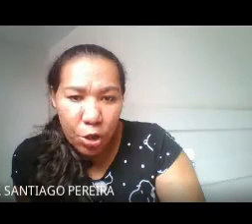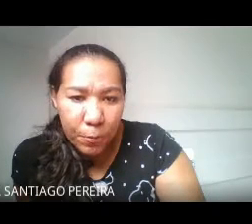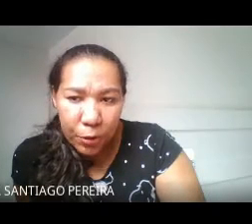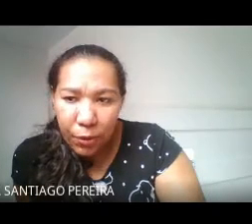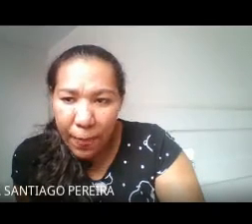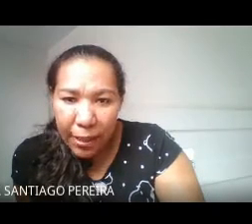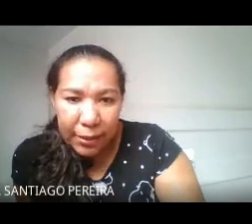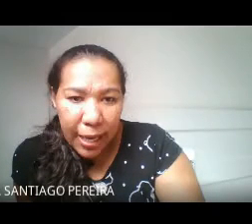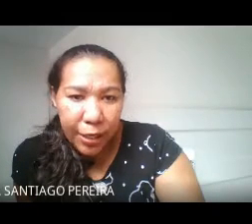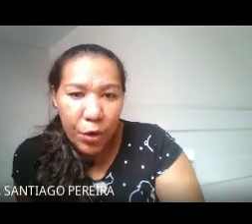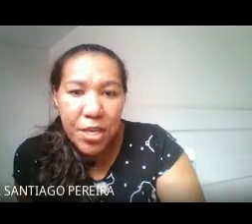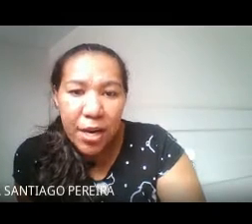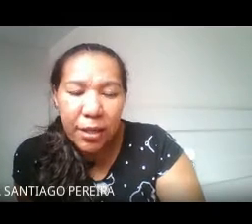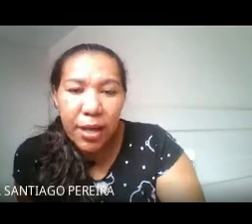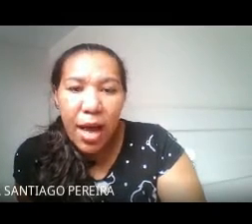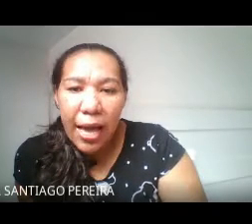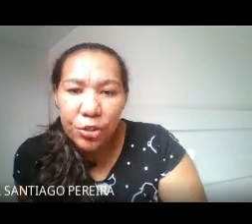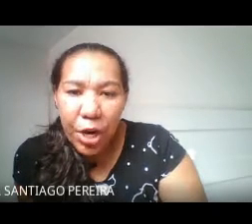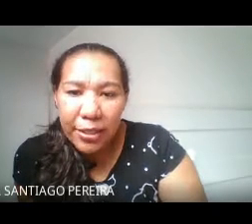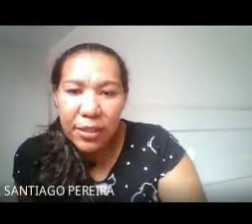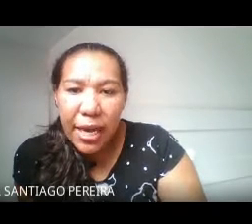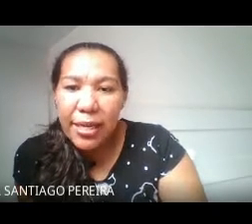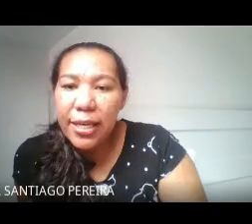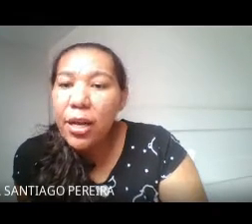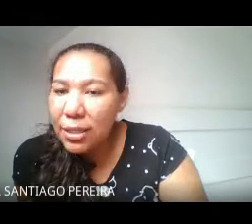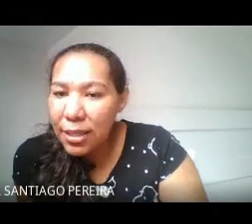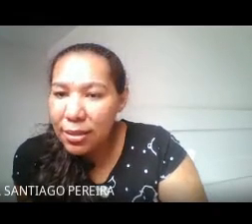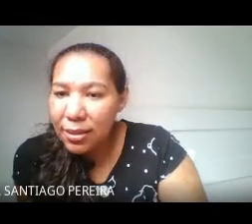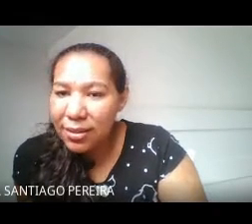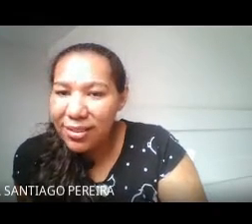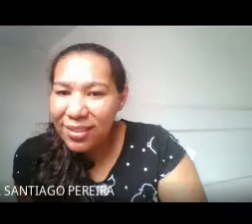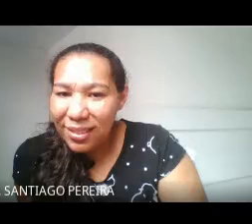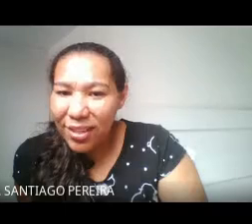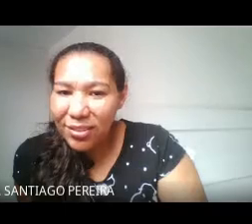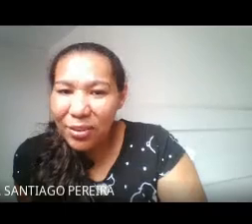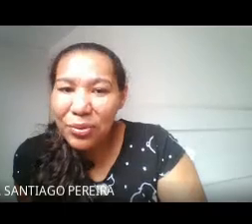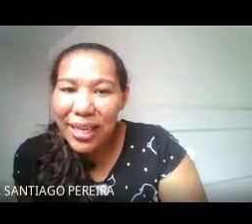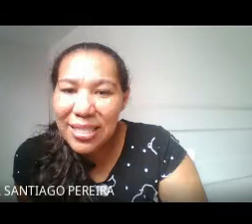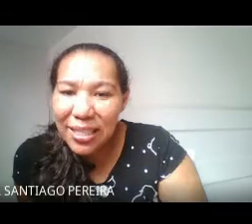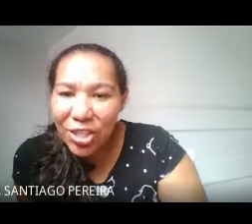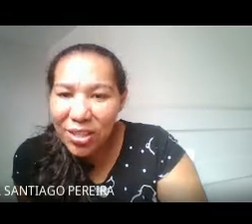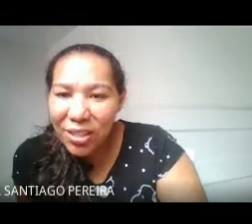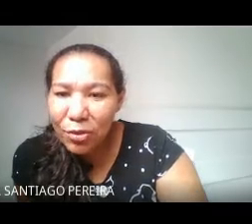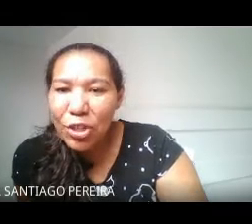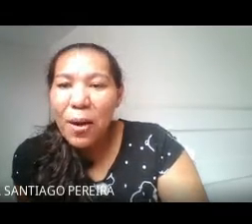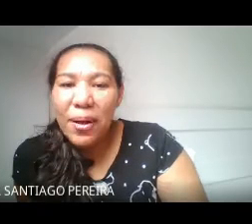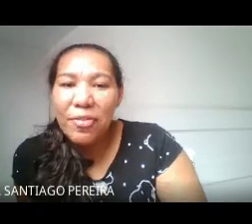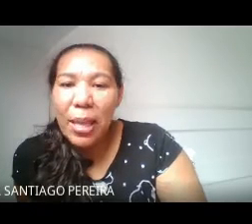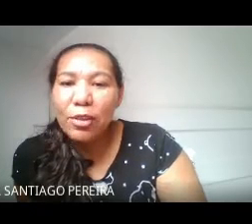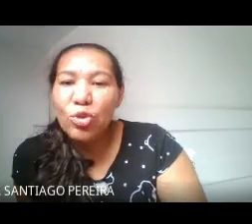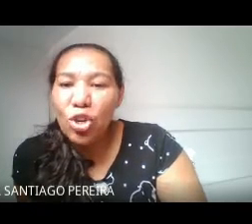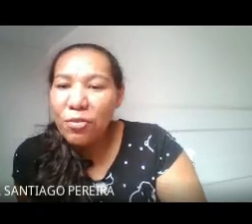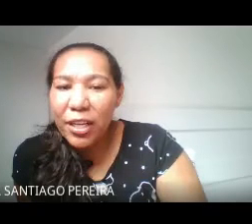Na sinopse, ó, tem uma parte que está aqui, ó. Young, attractive and innocent. Tá vendo? Tenho três adjetivos